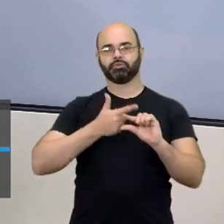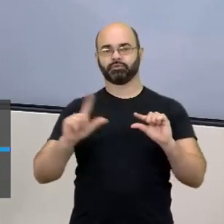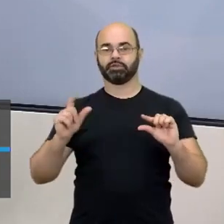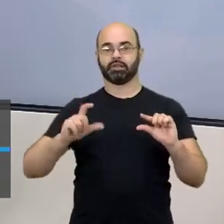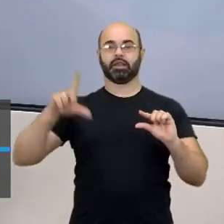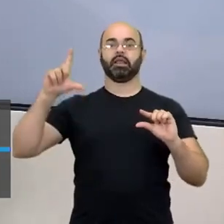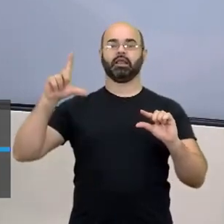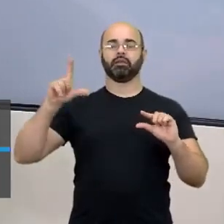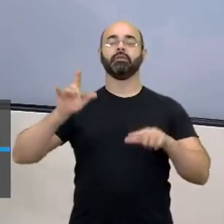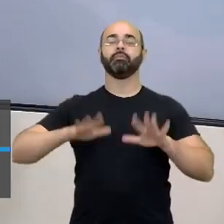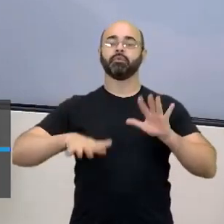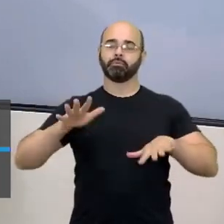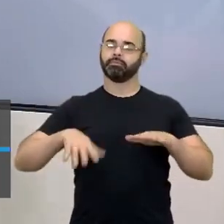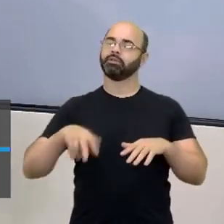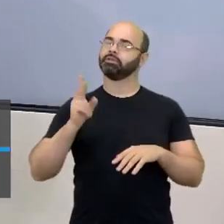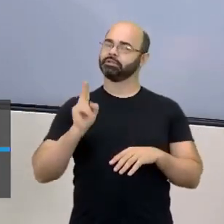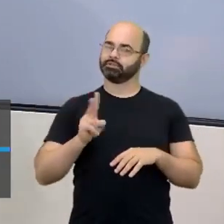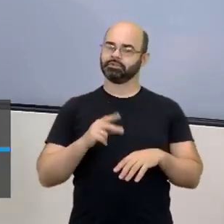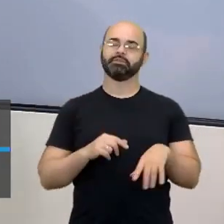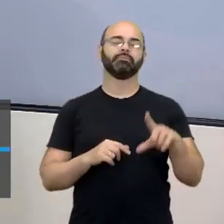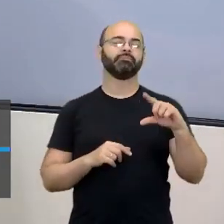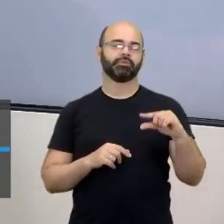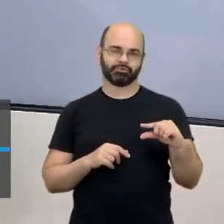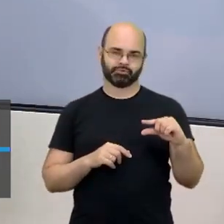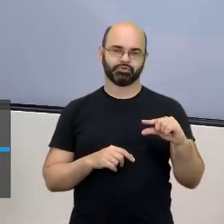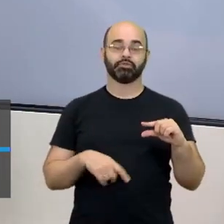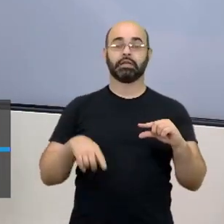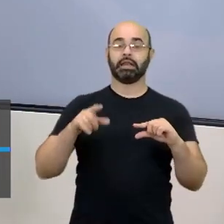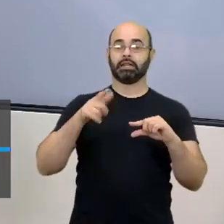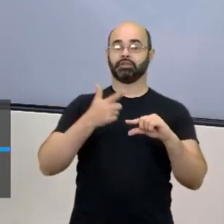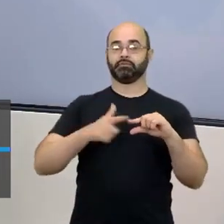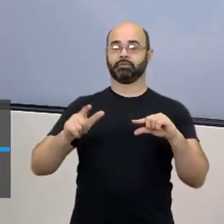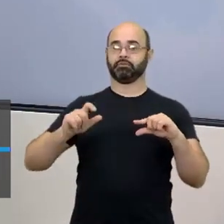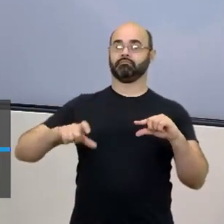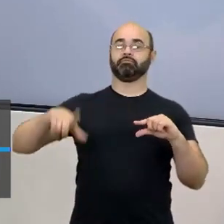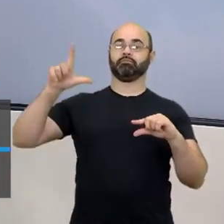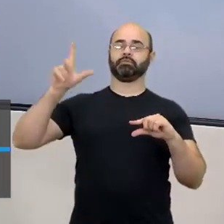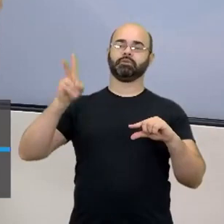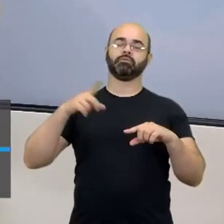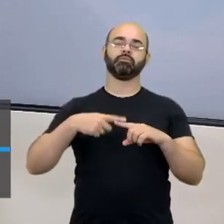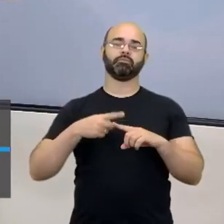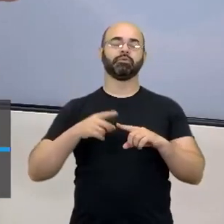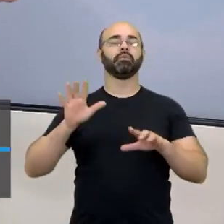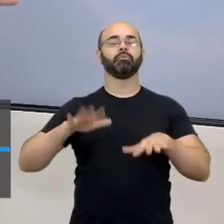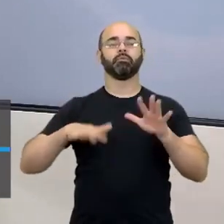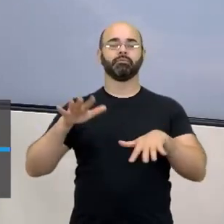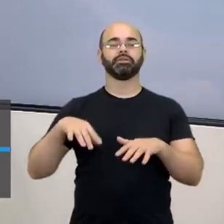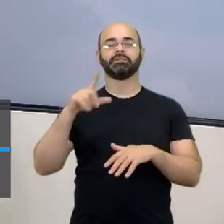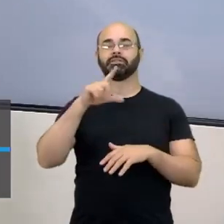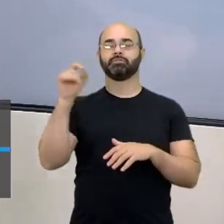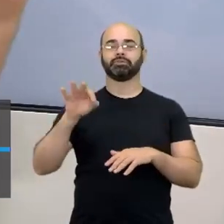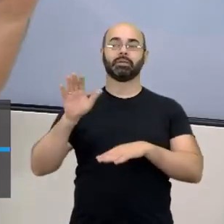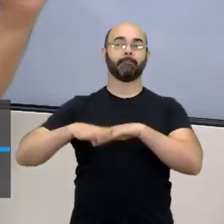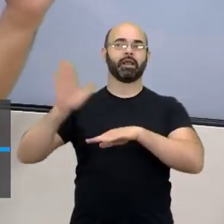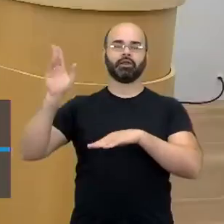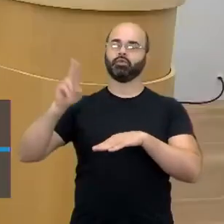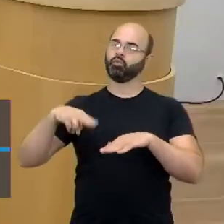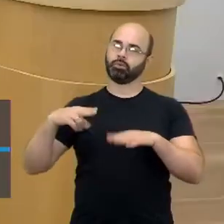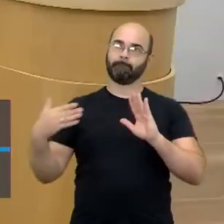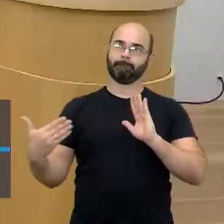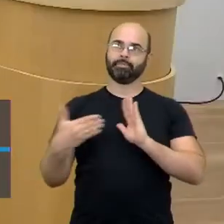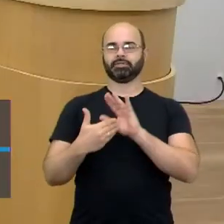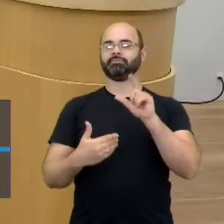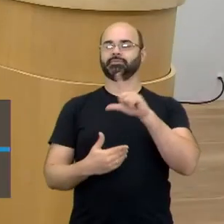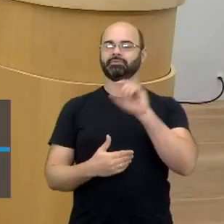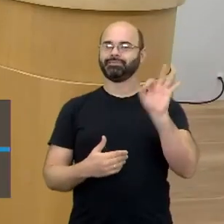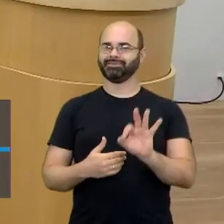assim na probabilidade, tá, pessoal? O pequeno pelo grande, porque a probabilidade nunca vai ser maior que 100%. Verdade, né? Tá? No máximo 100%.